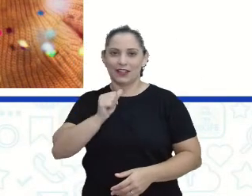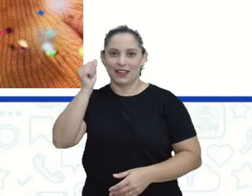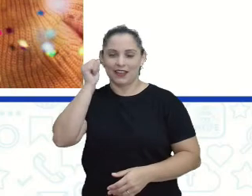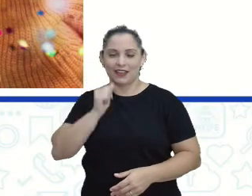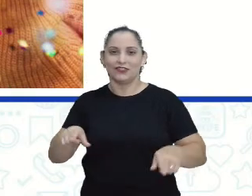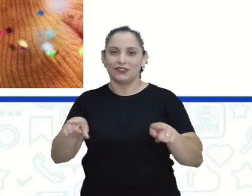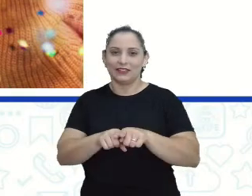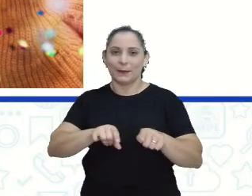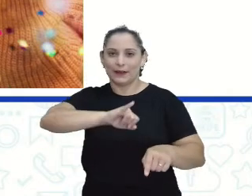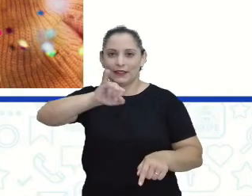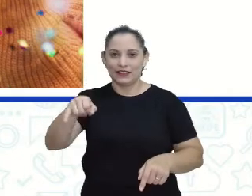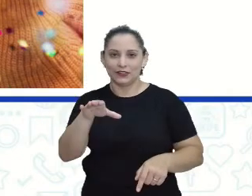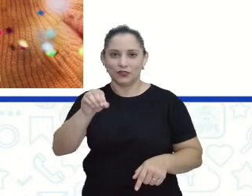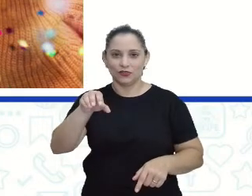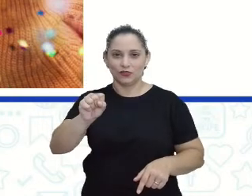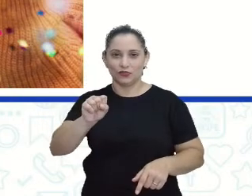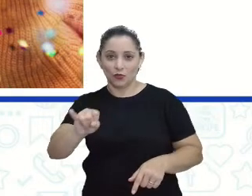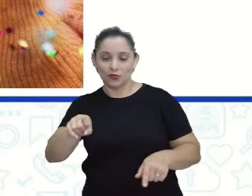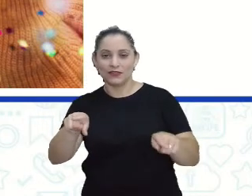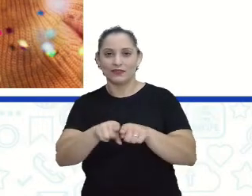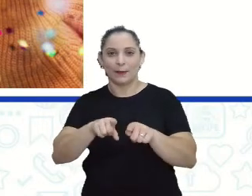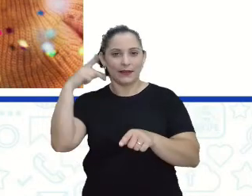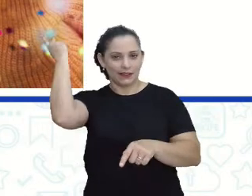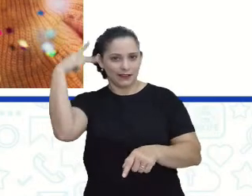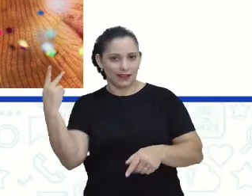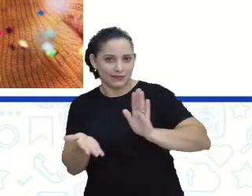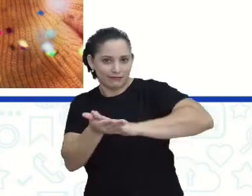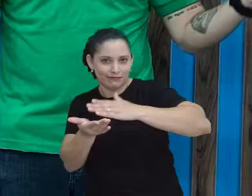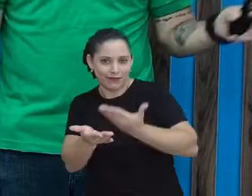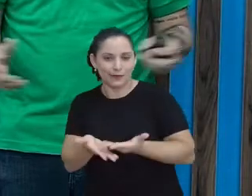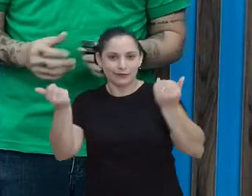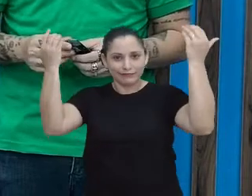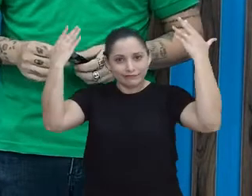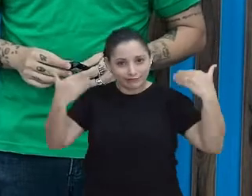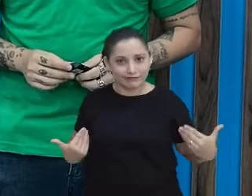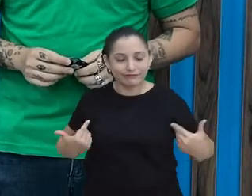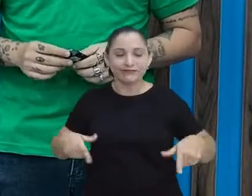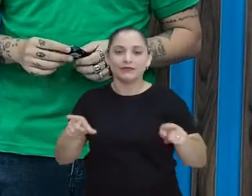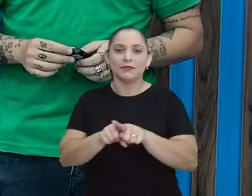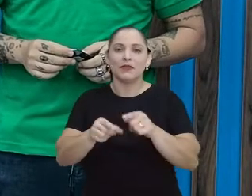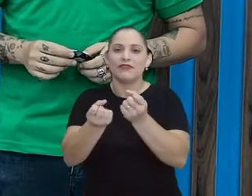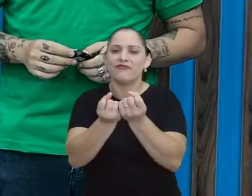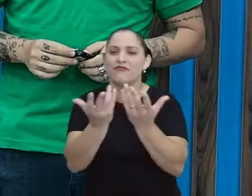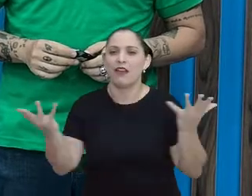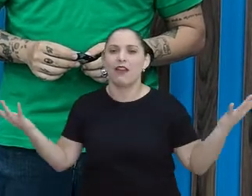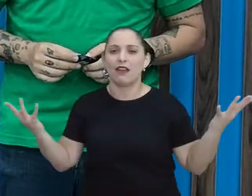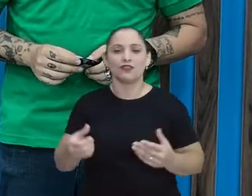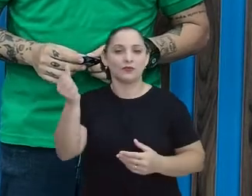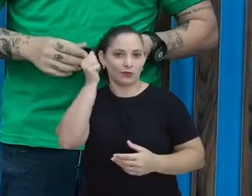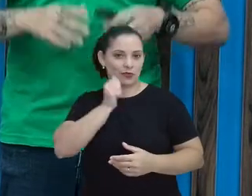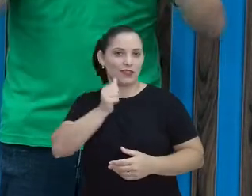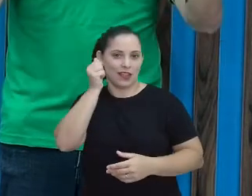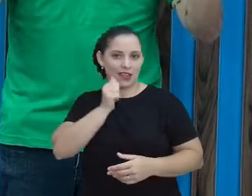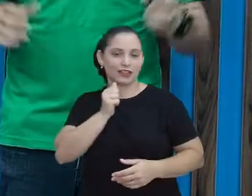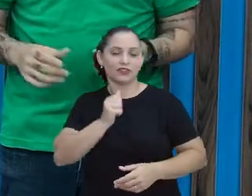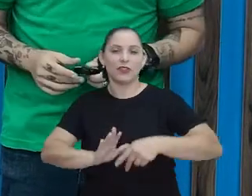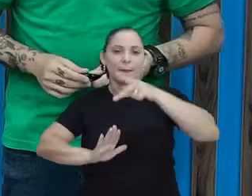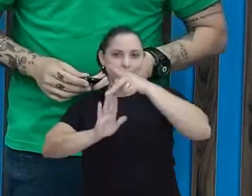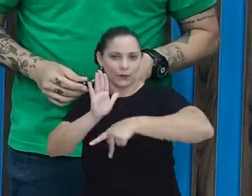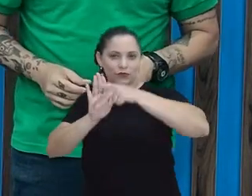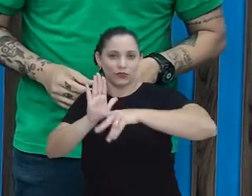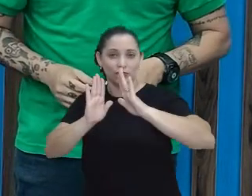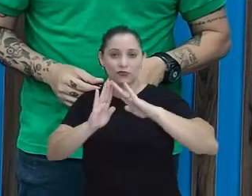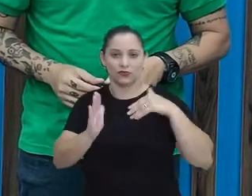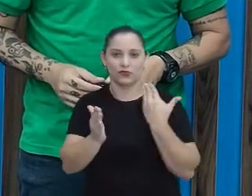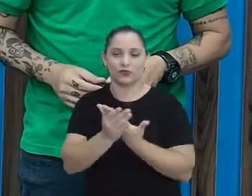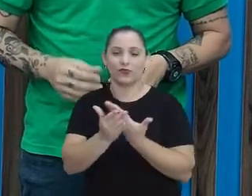que está conosco aqui, Késia que está aqui com a gente também, e todas as mulheres que fazem parte dessa escola e todas as mulheres do mundo,